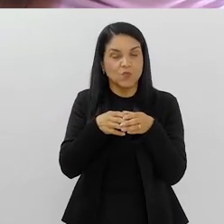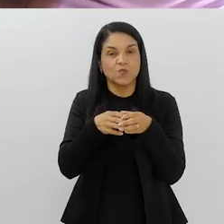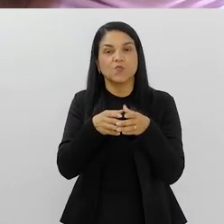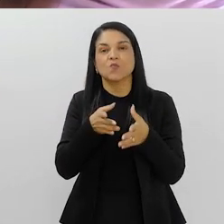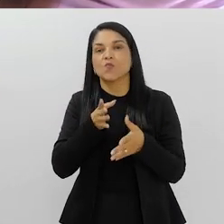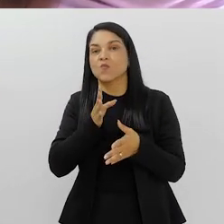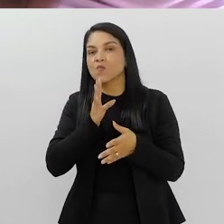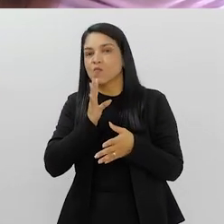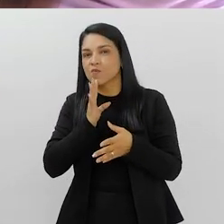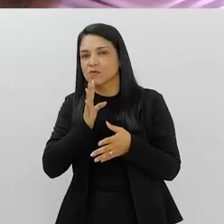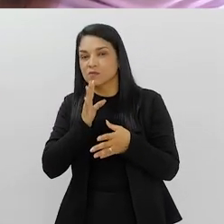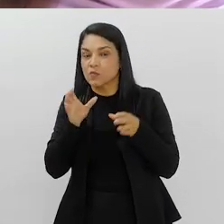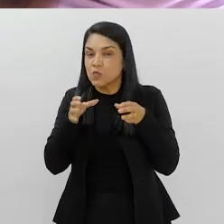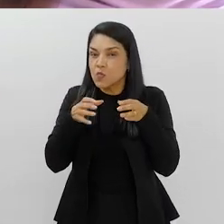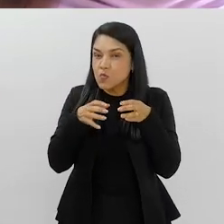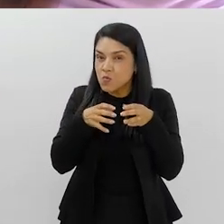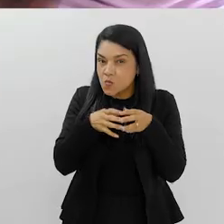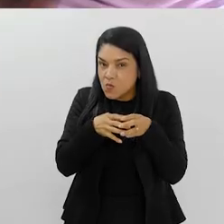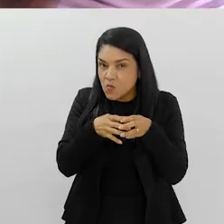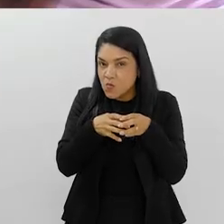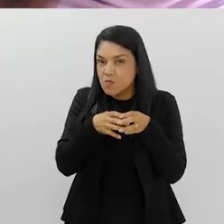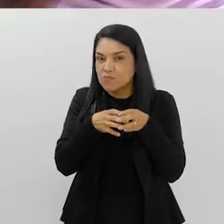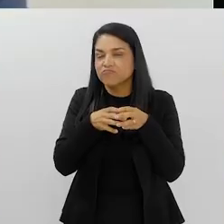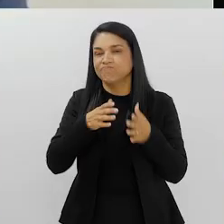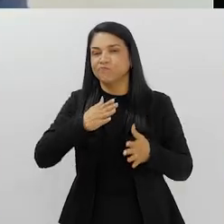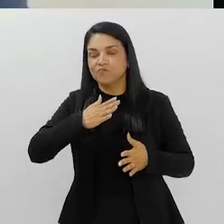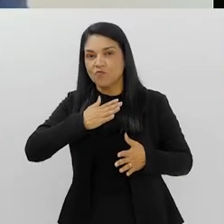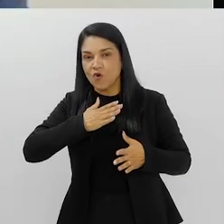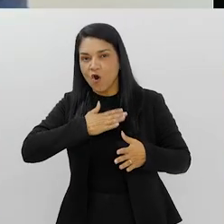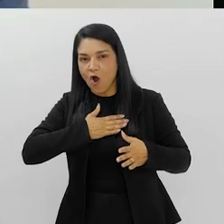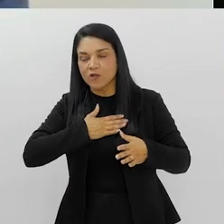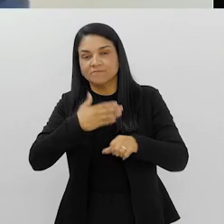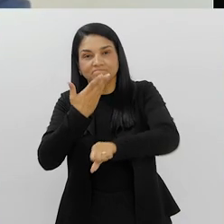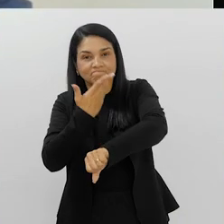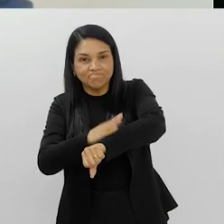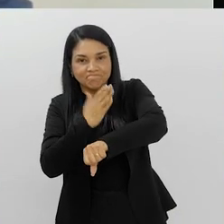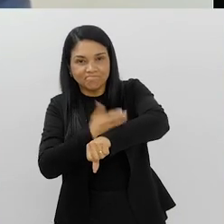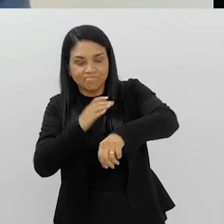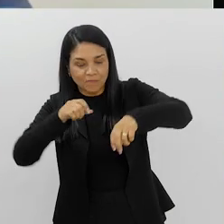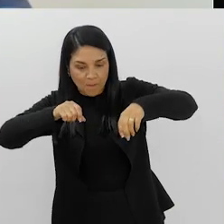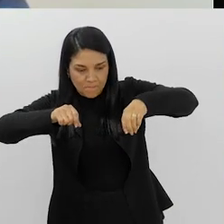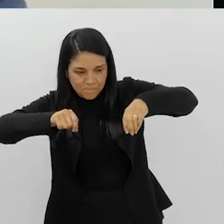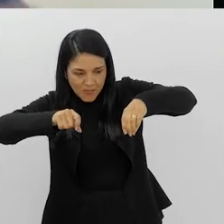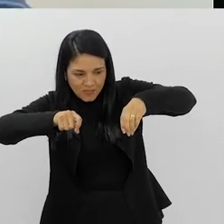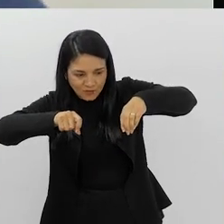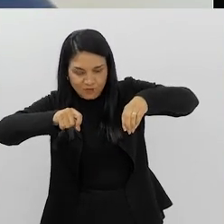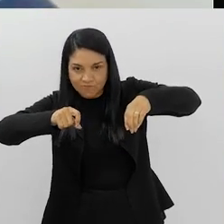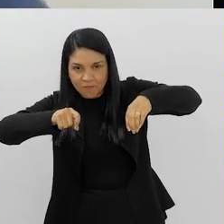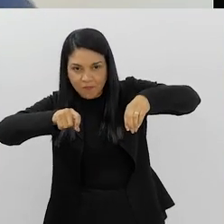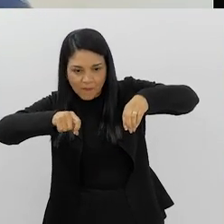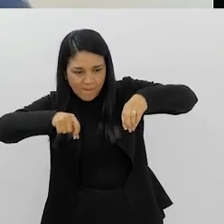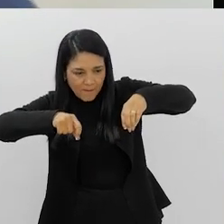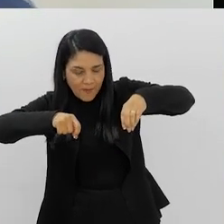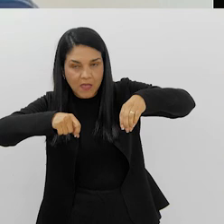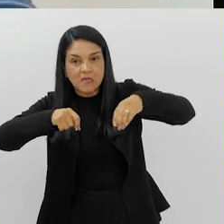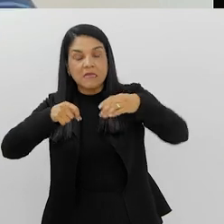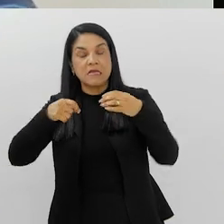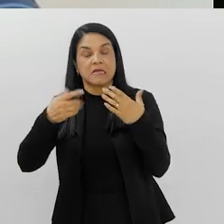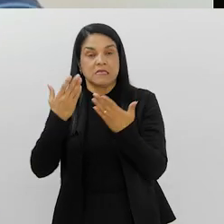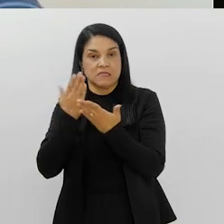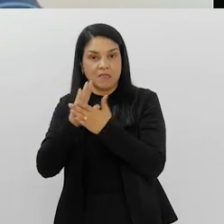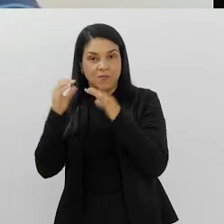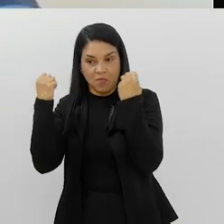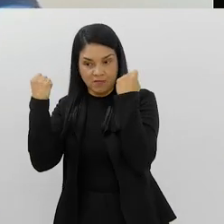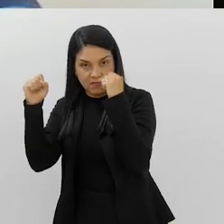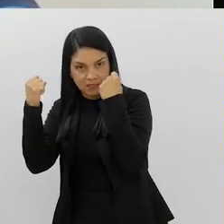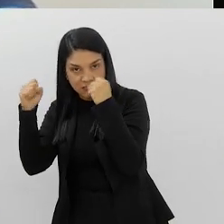que pareça, desde a pré-temporada. É um grupo que eles sempre gostaram de treinar pênalti, quando acaba o trabalho, né, os